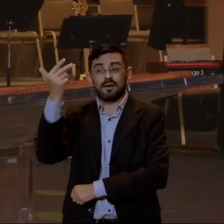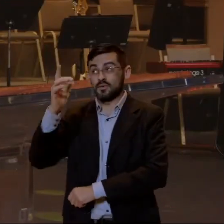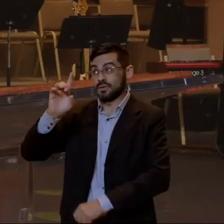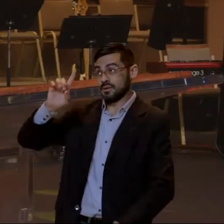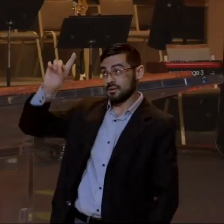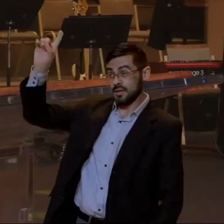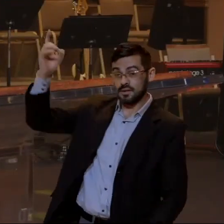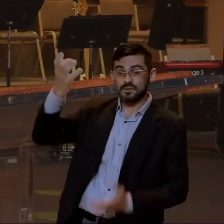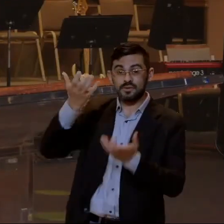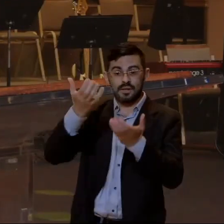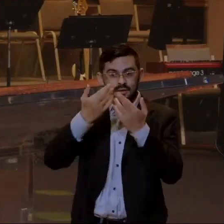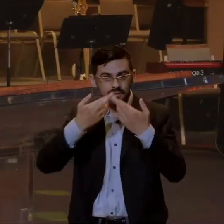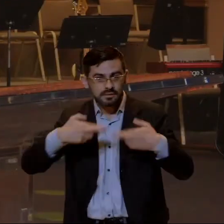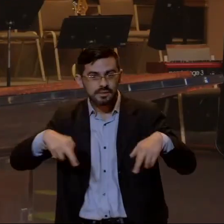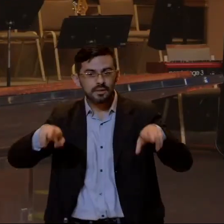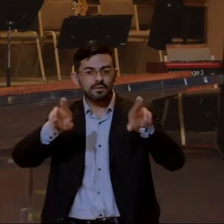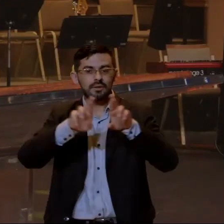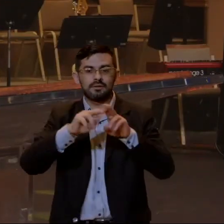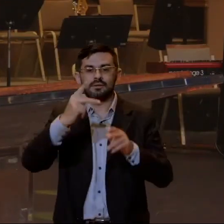quer restaurar a tua fé.